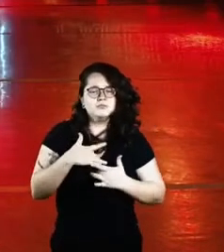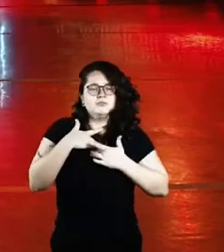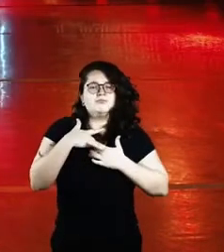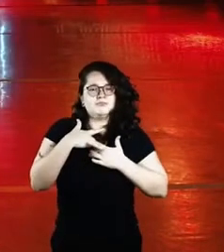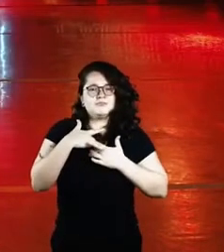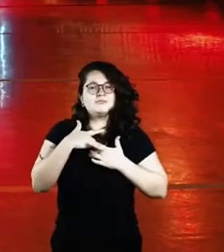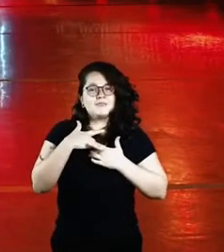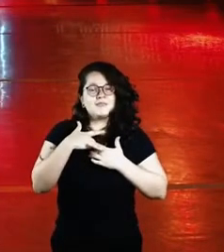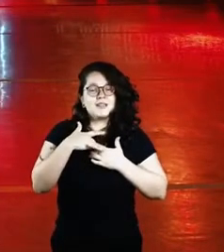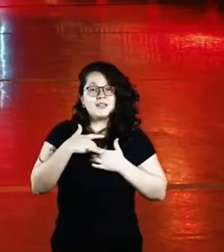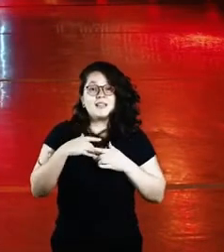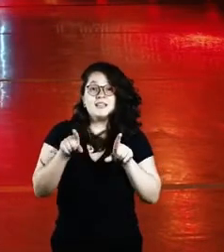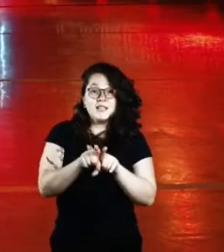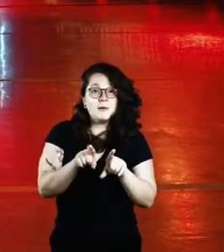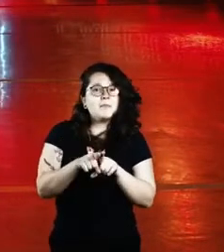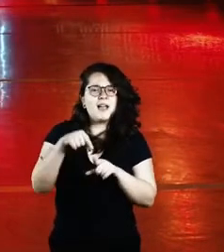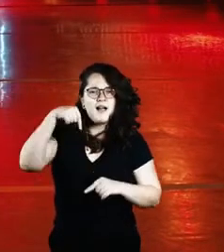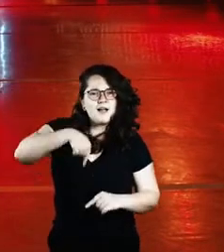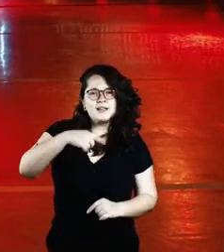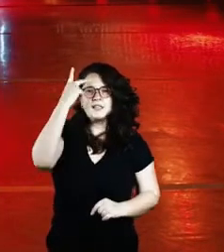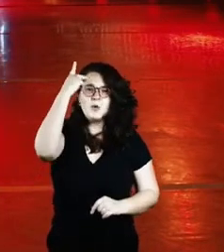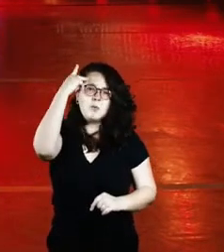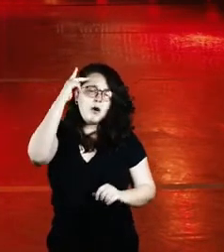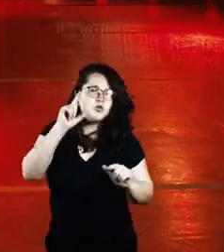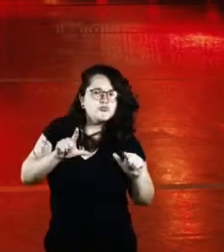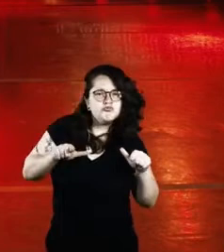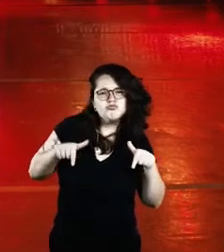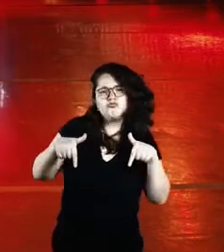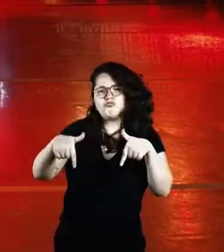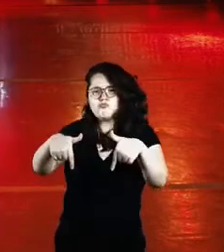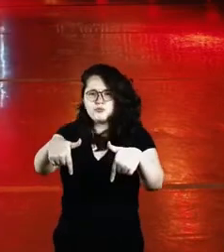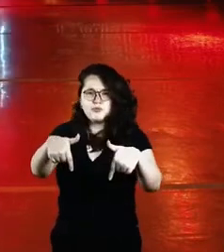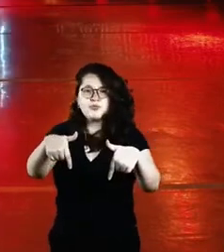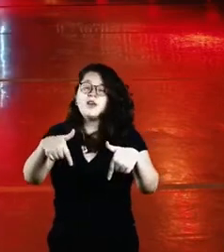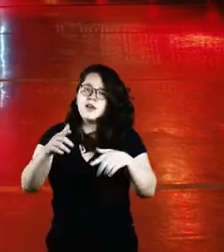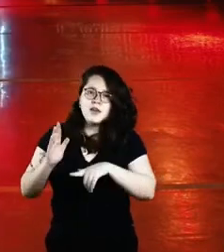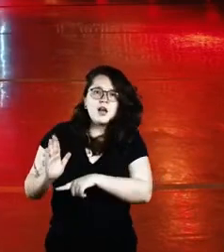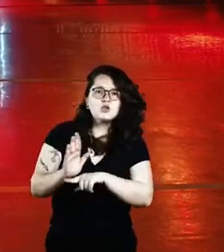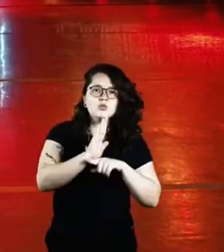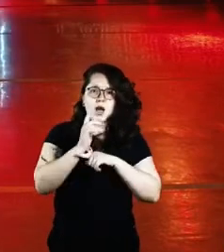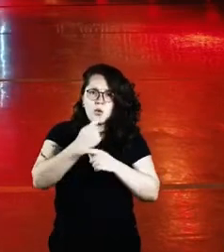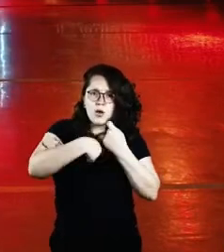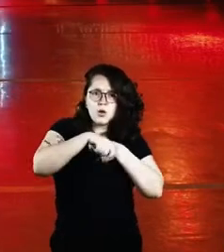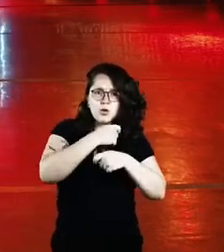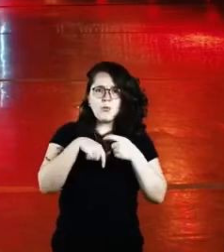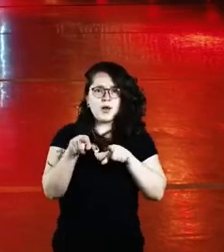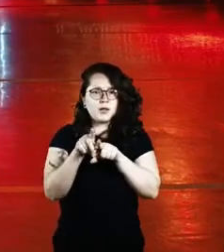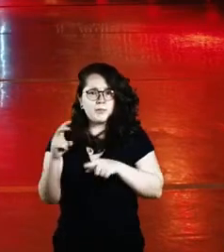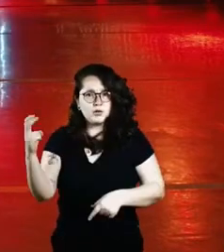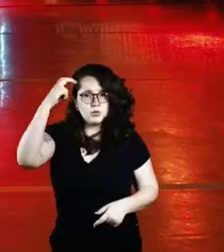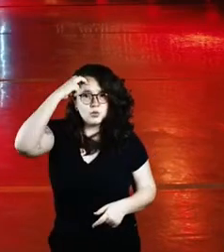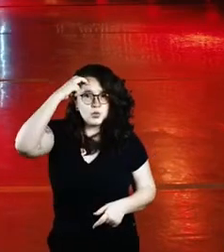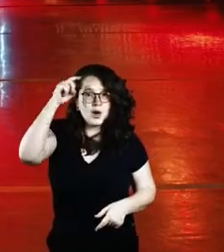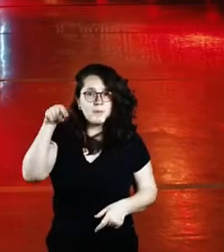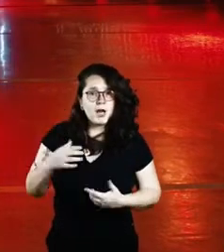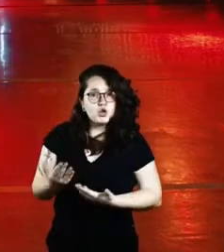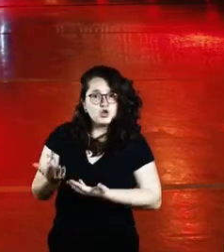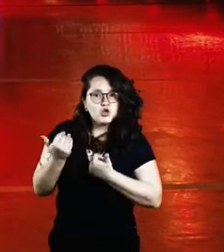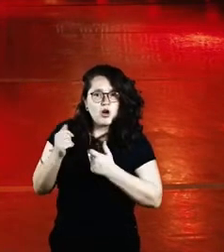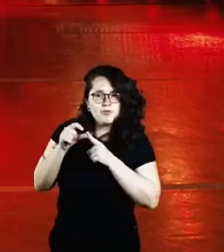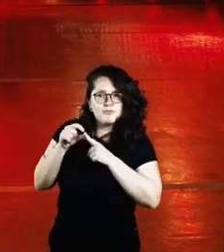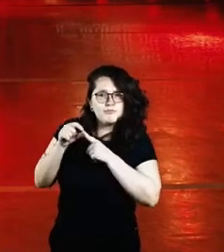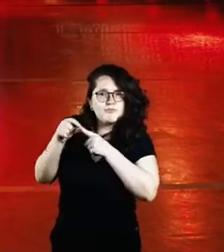e que fizeram um barulho nessa cidade e que ajudaram tanto economicamente como culturalmente para que a juventude